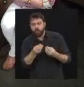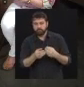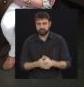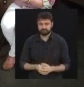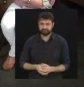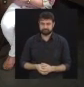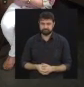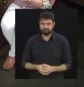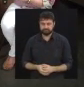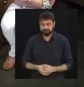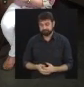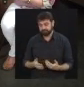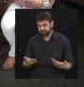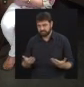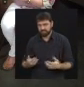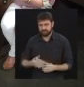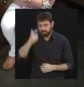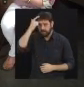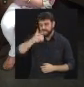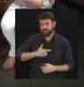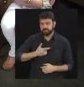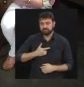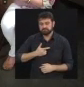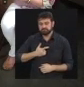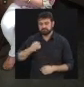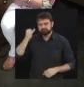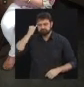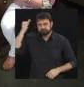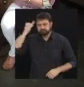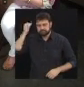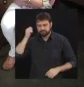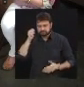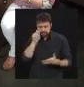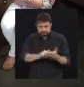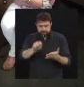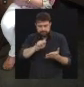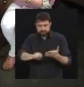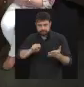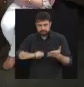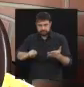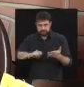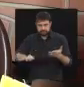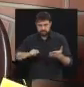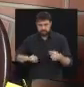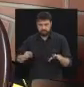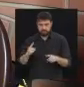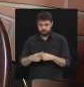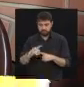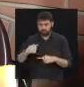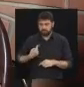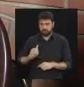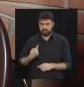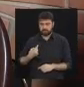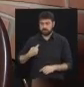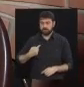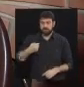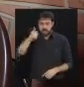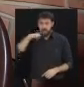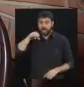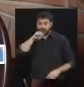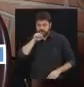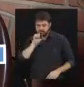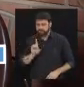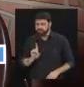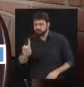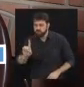força? Como foi? Então, a iniciativa de escrever o livro foi através de uma palestra que a minha mãe